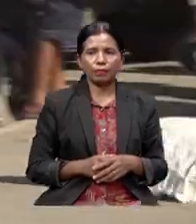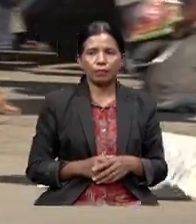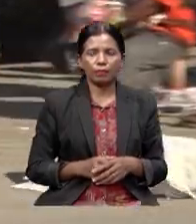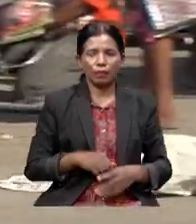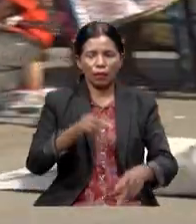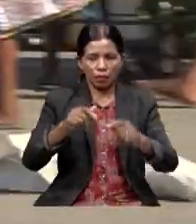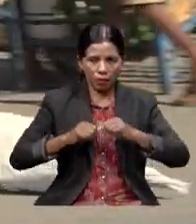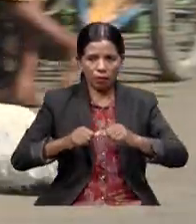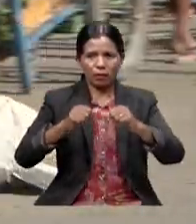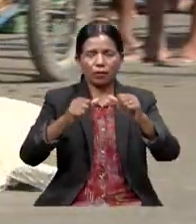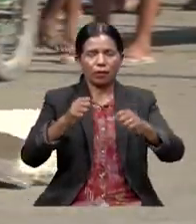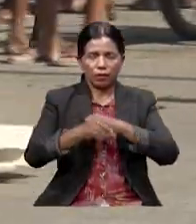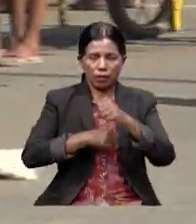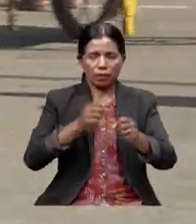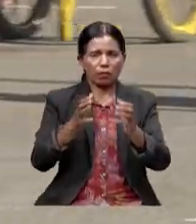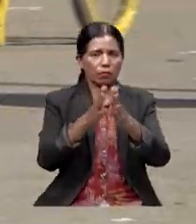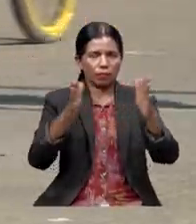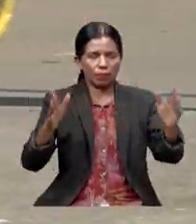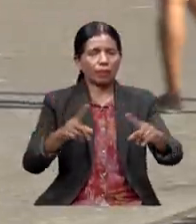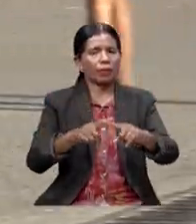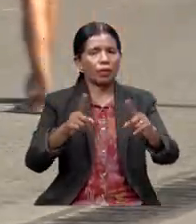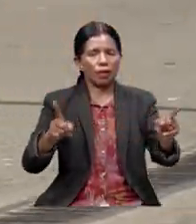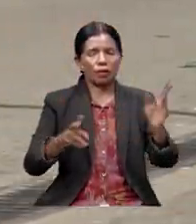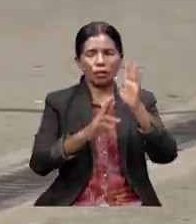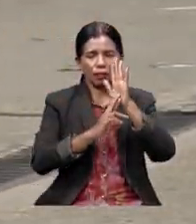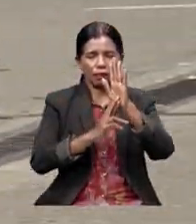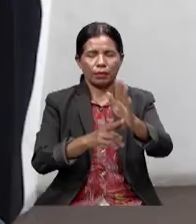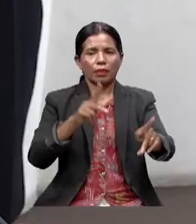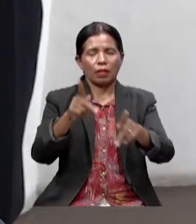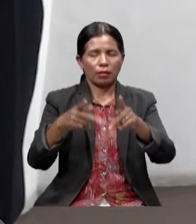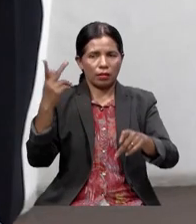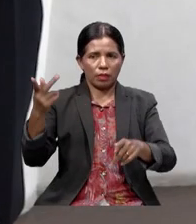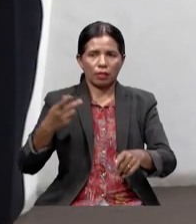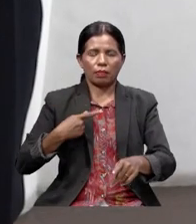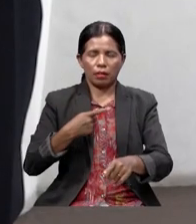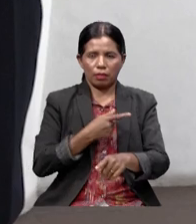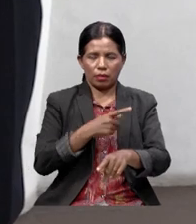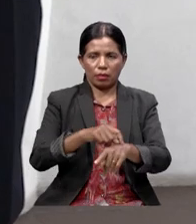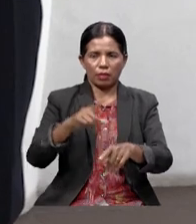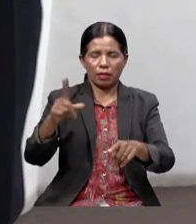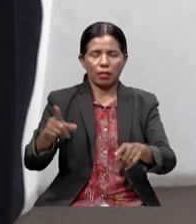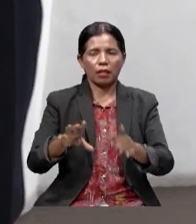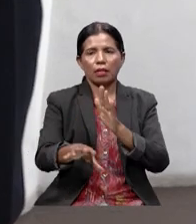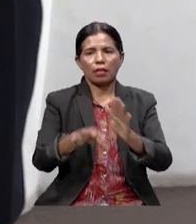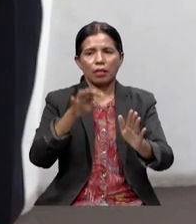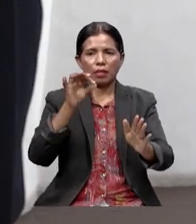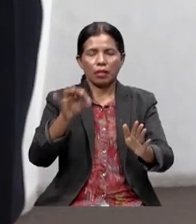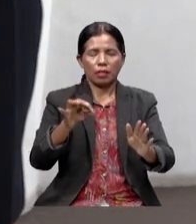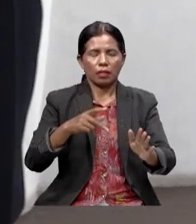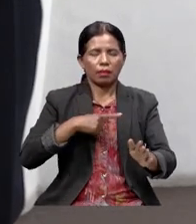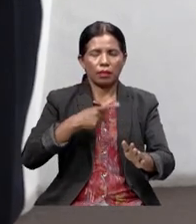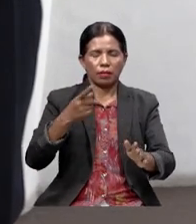Povo continua hija sofrimento nelaran, mas be representante povo hija parlamento nacional, nepe retanona